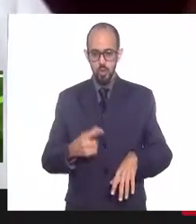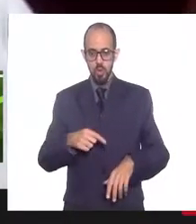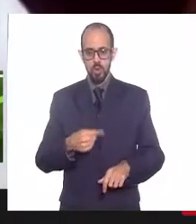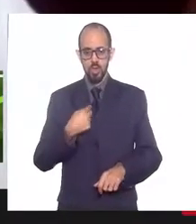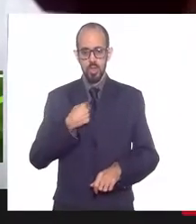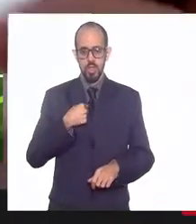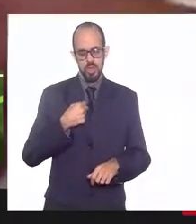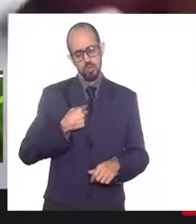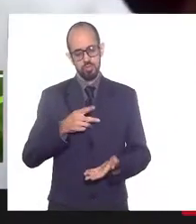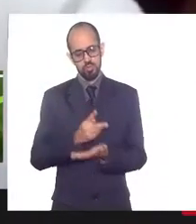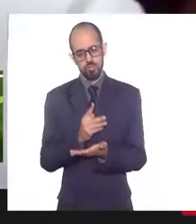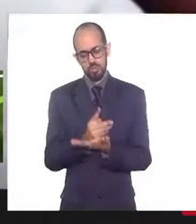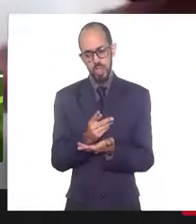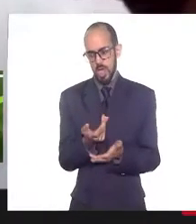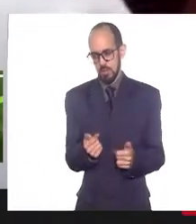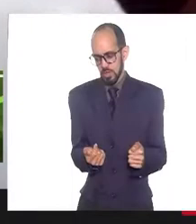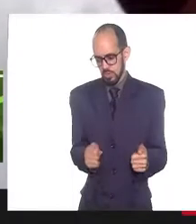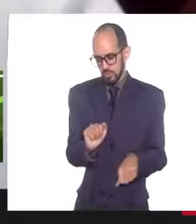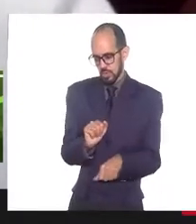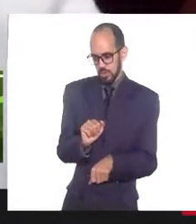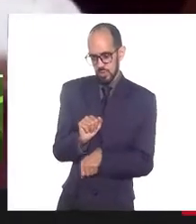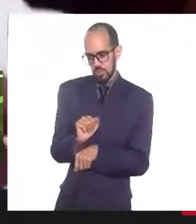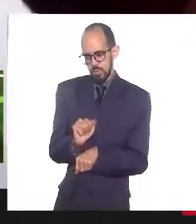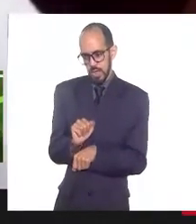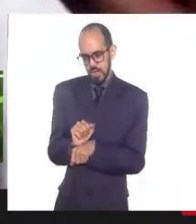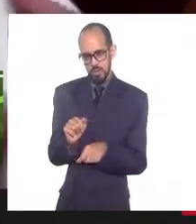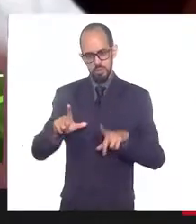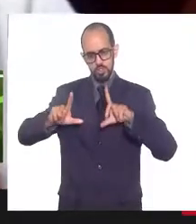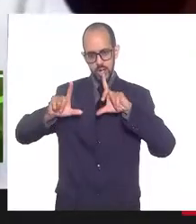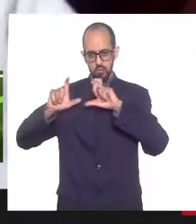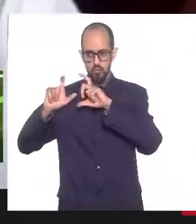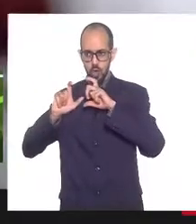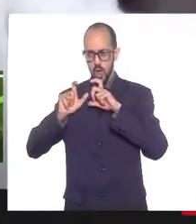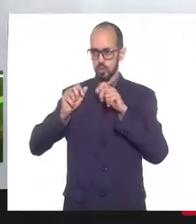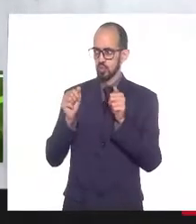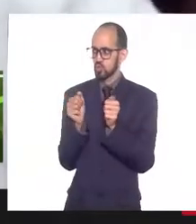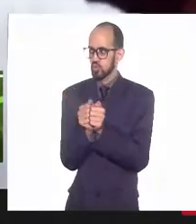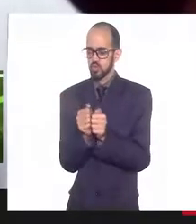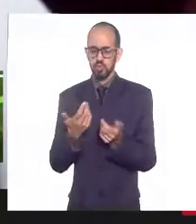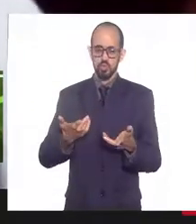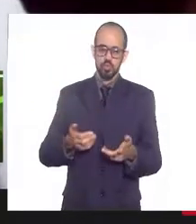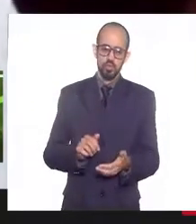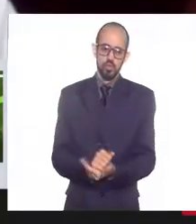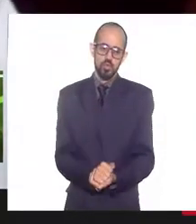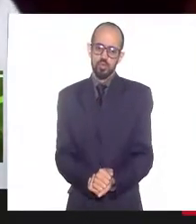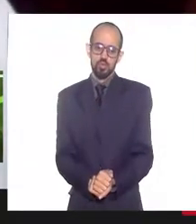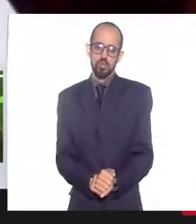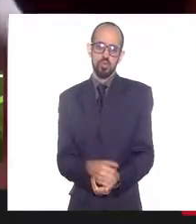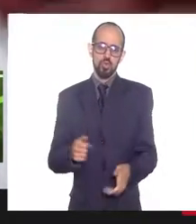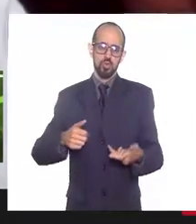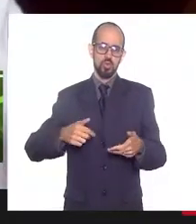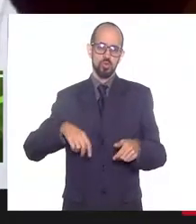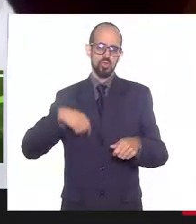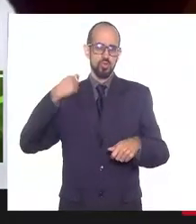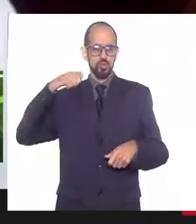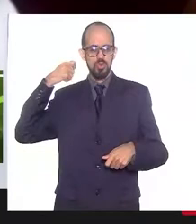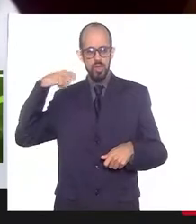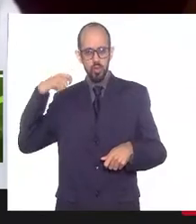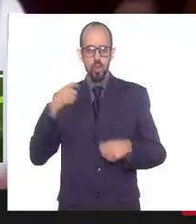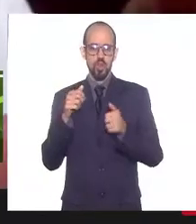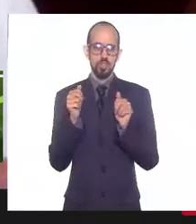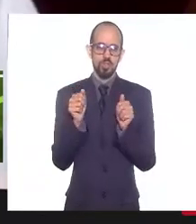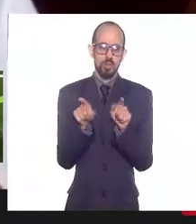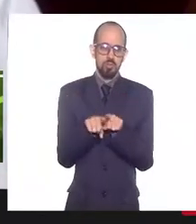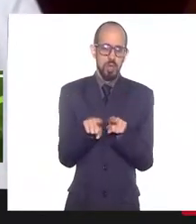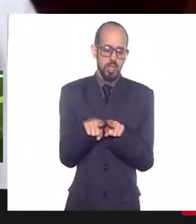sei como sempre, fica as pessoas esperando para tirar foto com os artistas, enfim. E